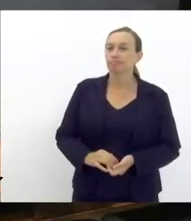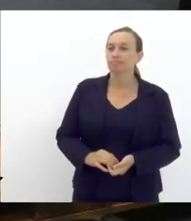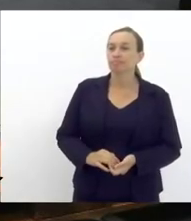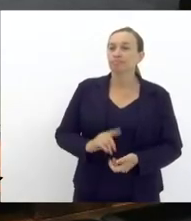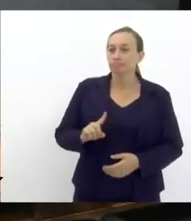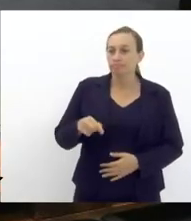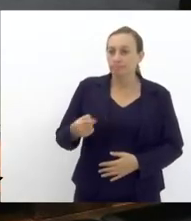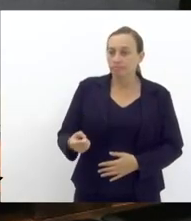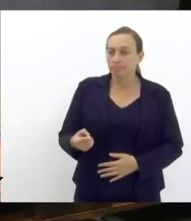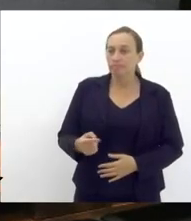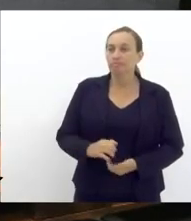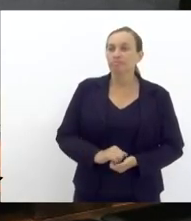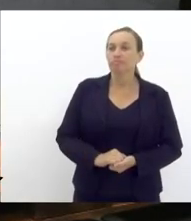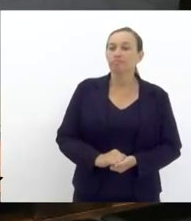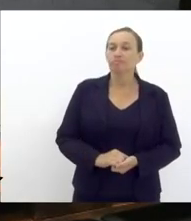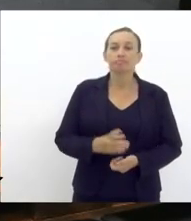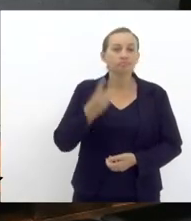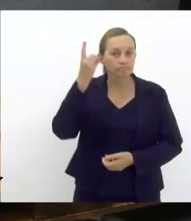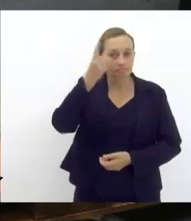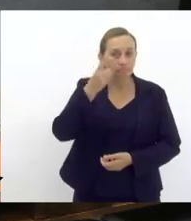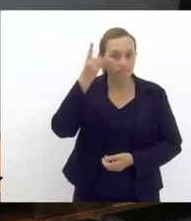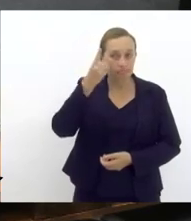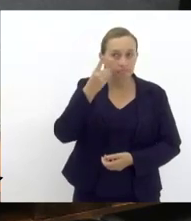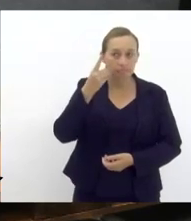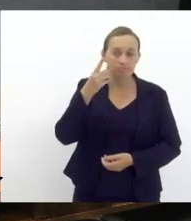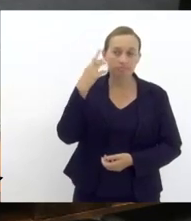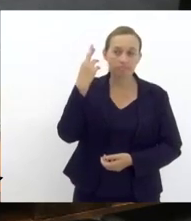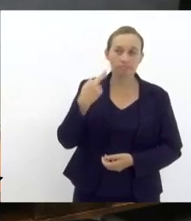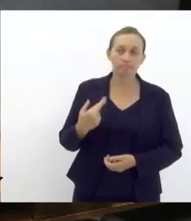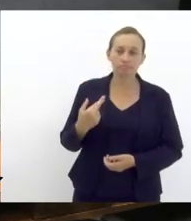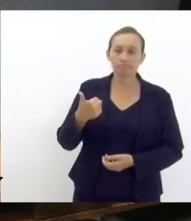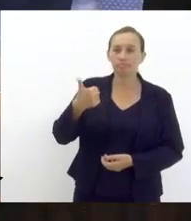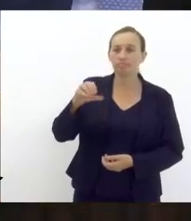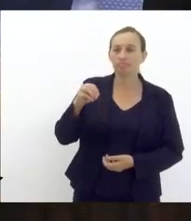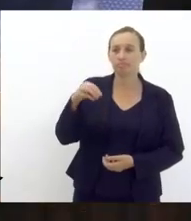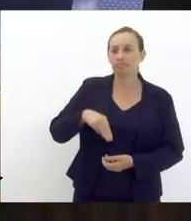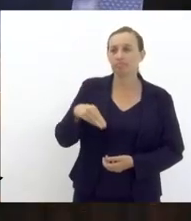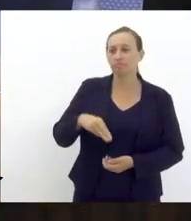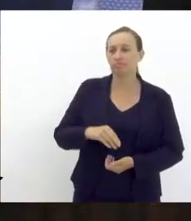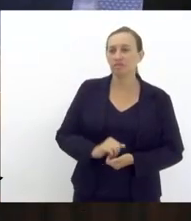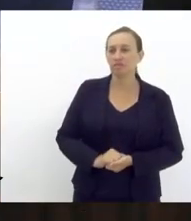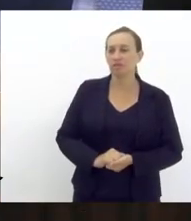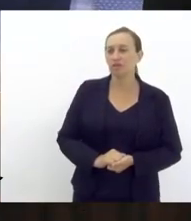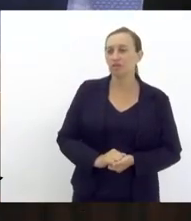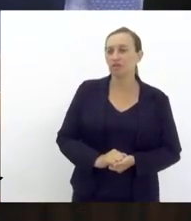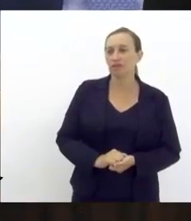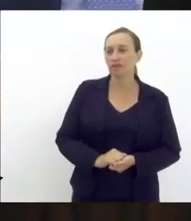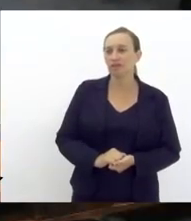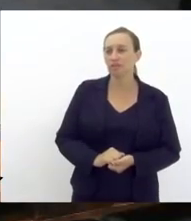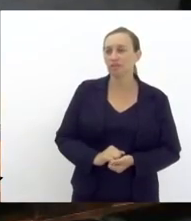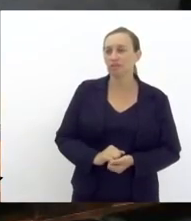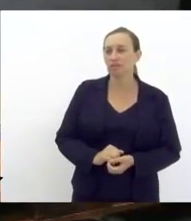próximo moradores escrita é a nobre deputada Renata Souza que dispõe de 10 minutos